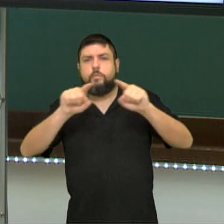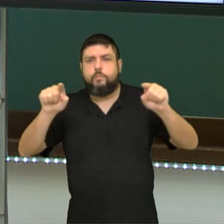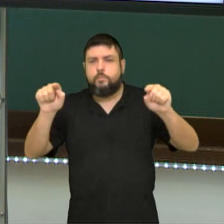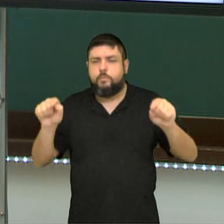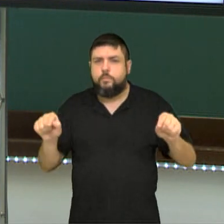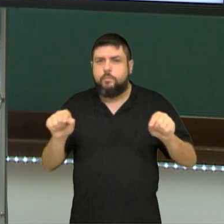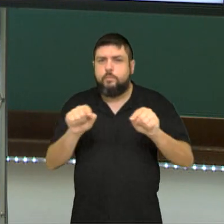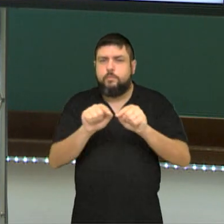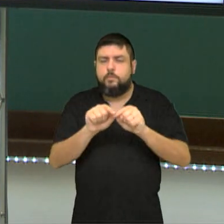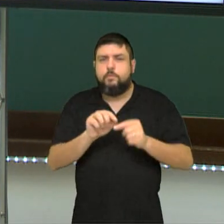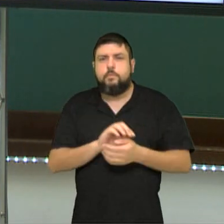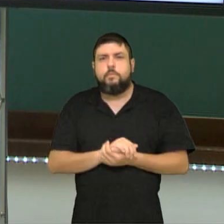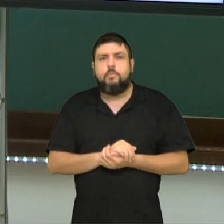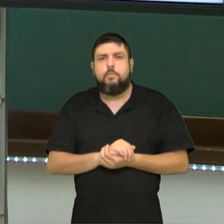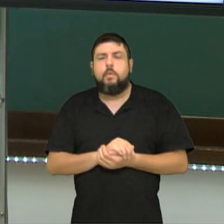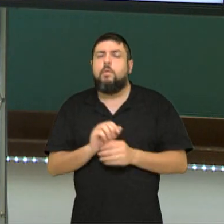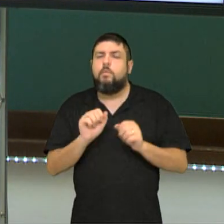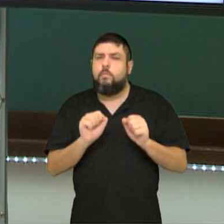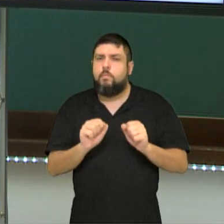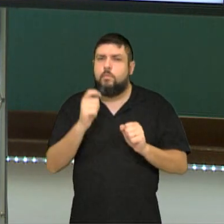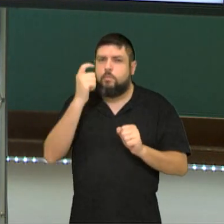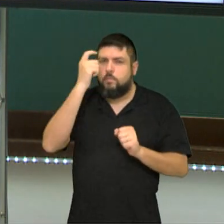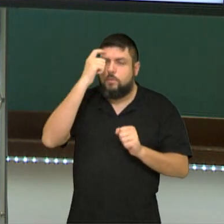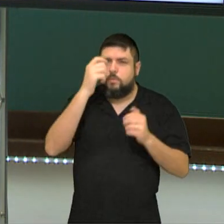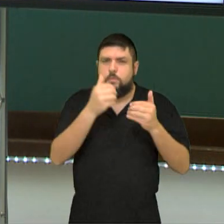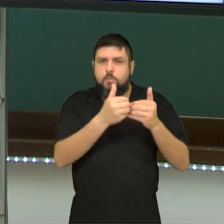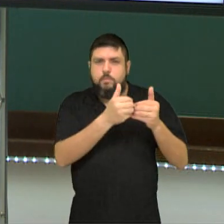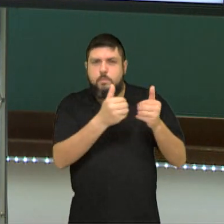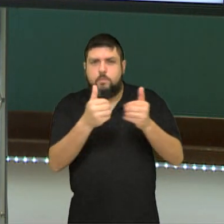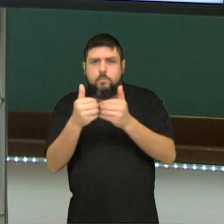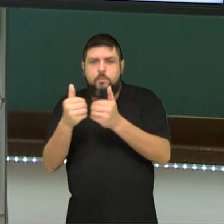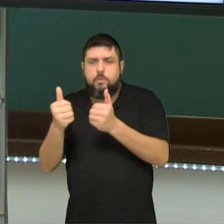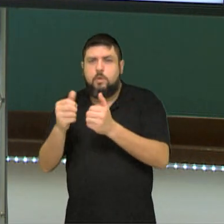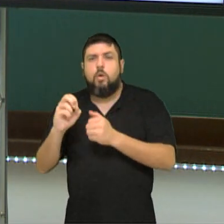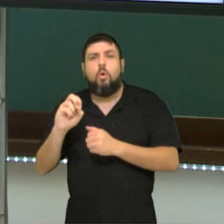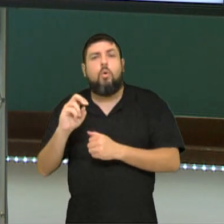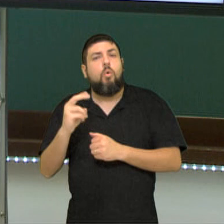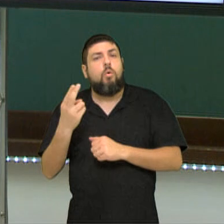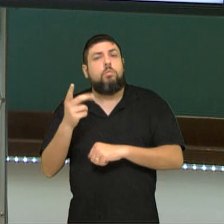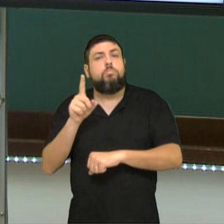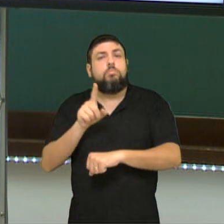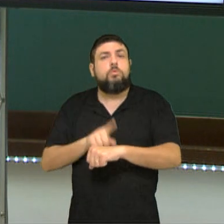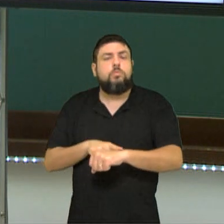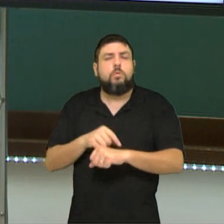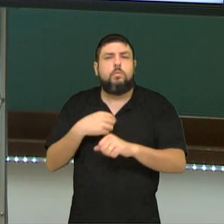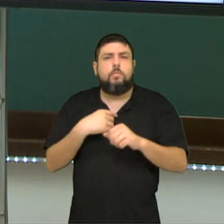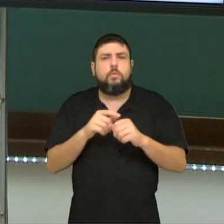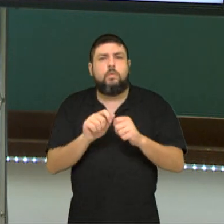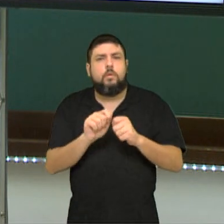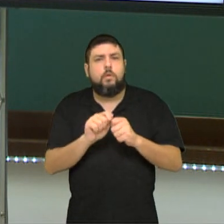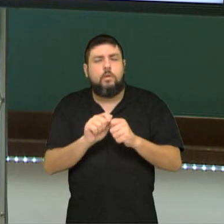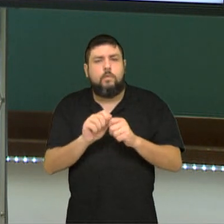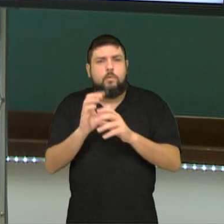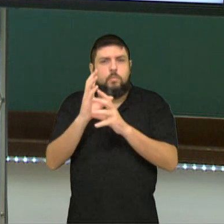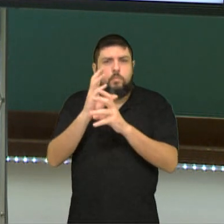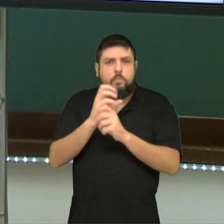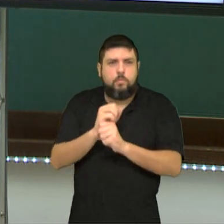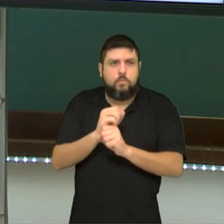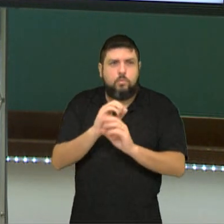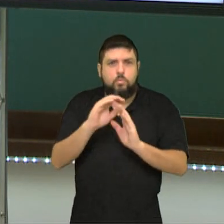de você pensar, separadamente ou já de cara fazendo a soma dos valores que aparecem ali, tá bom?